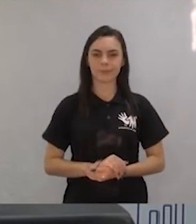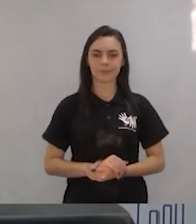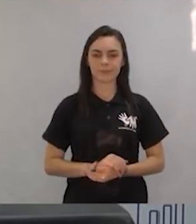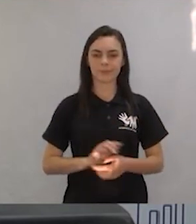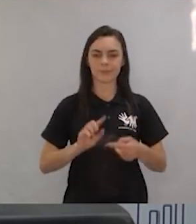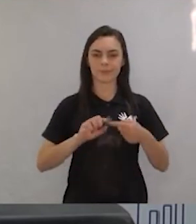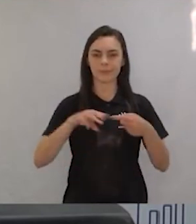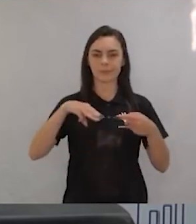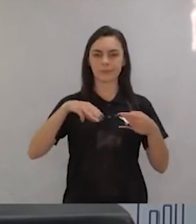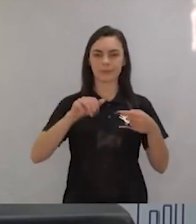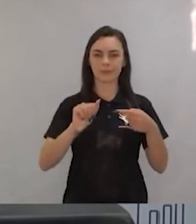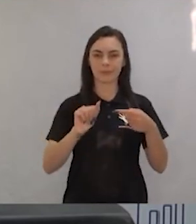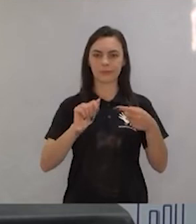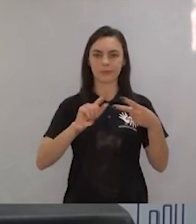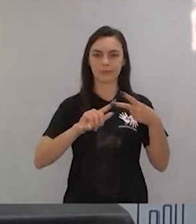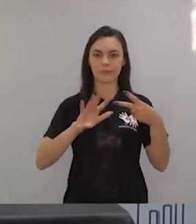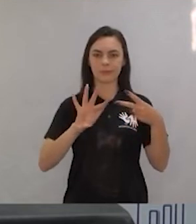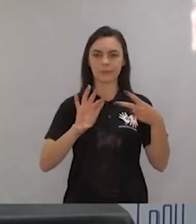Ma,